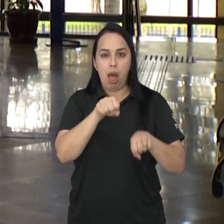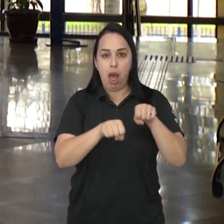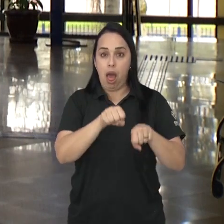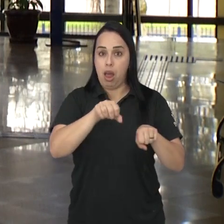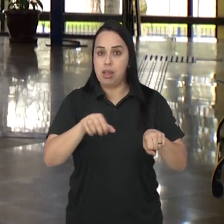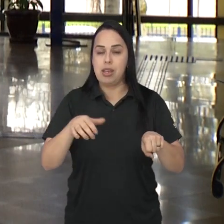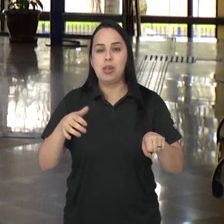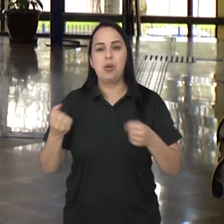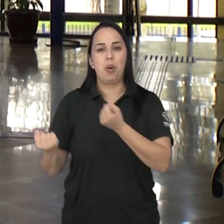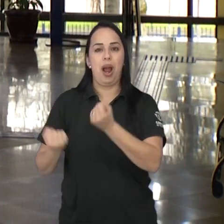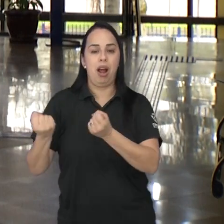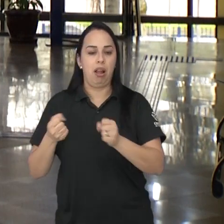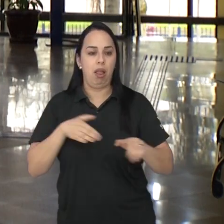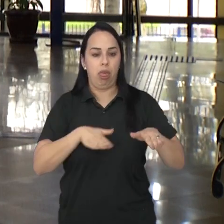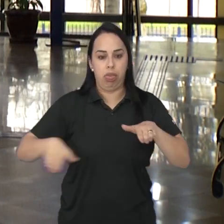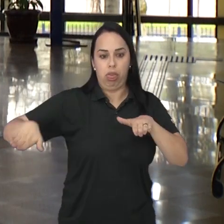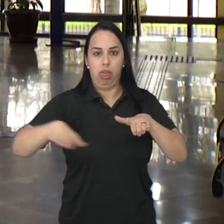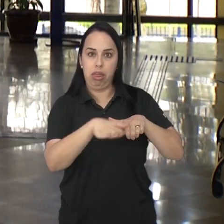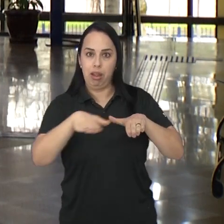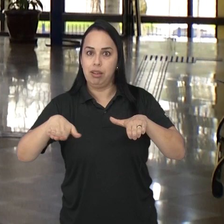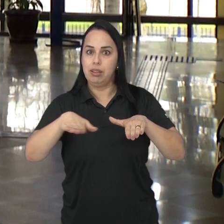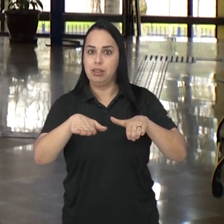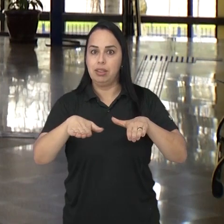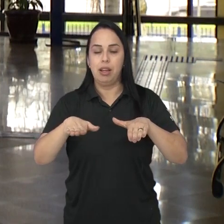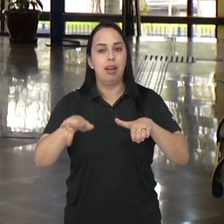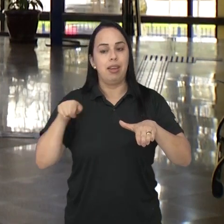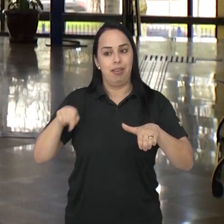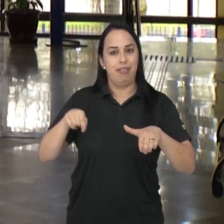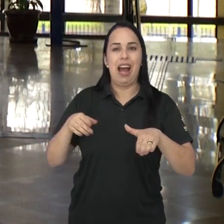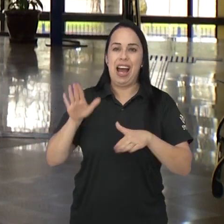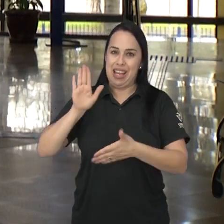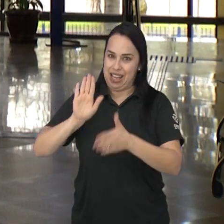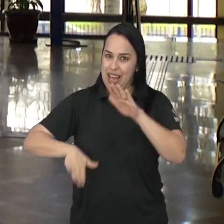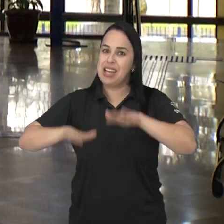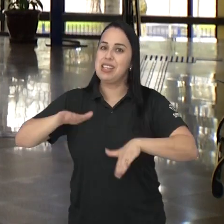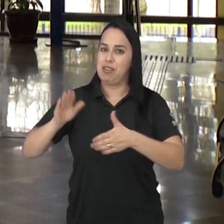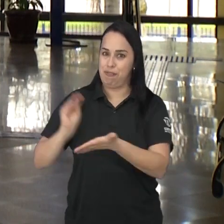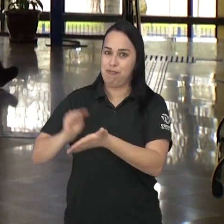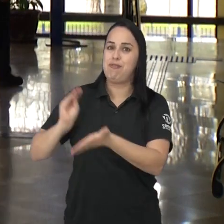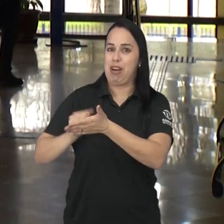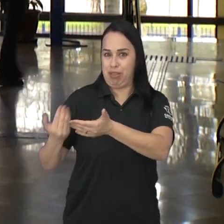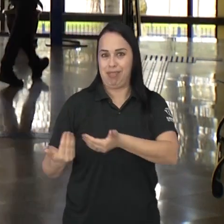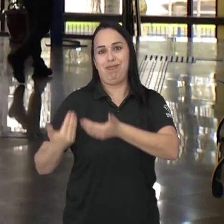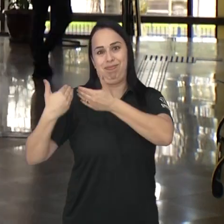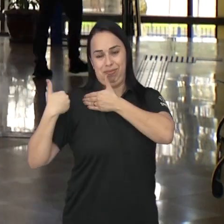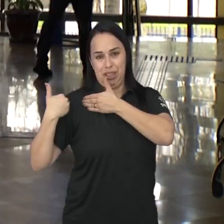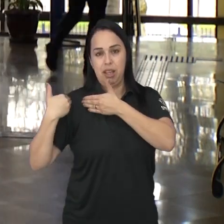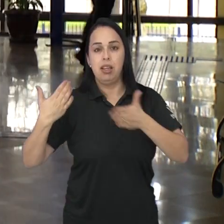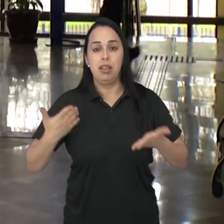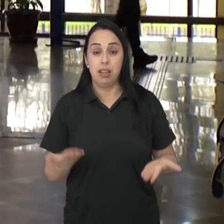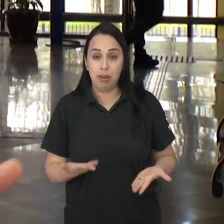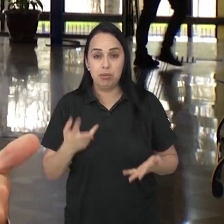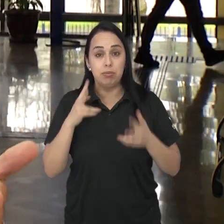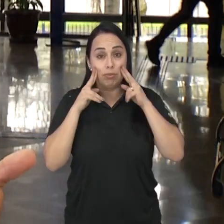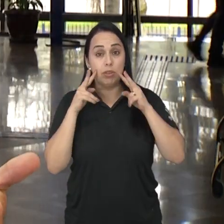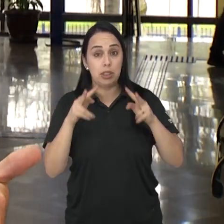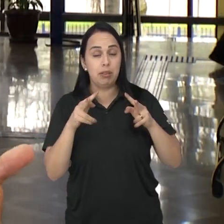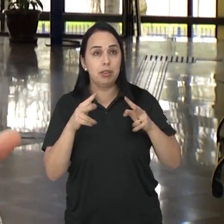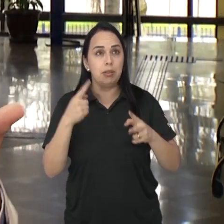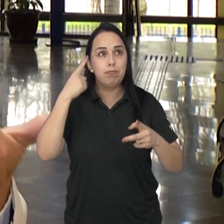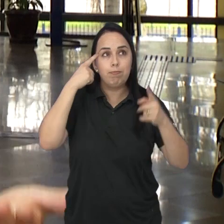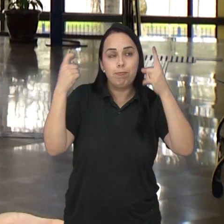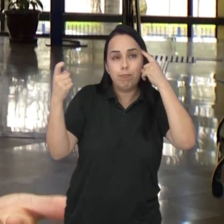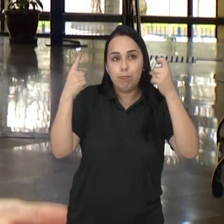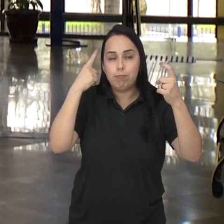com bicicleta. É muito perigoso, o carro tem que desviar, nem todos os motoristas têm essa responsabilidade, né, esse conhecimento. Então, você